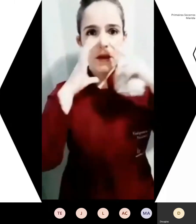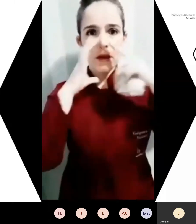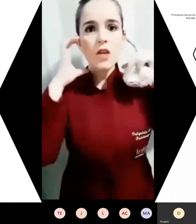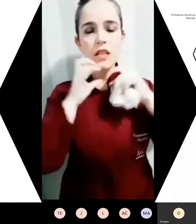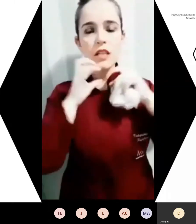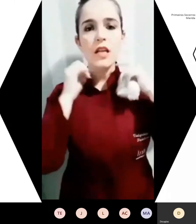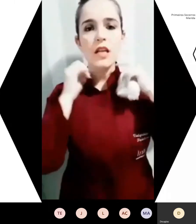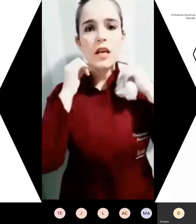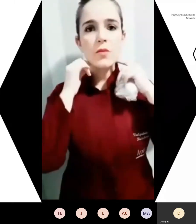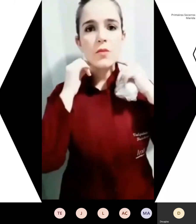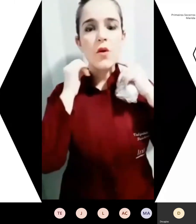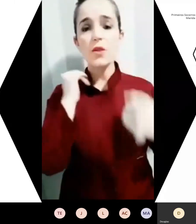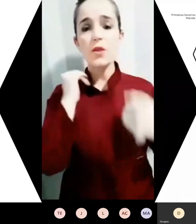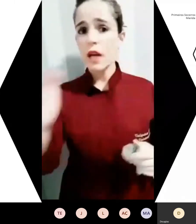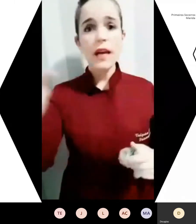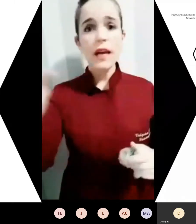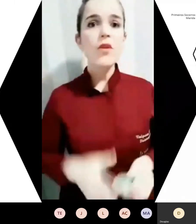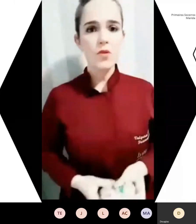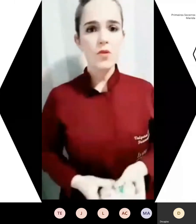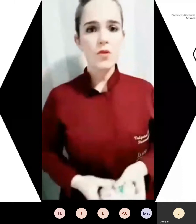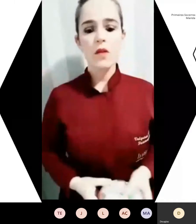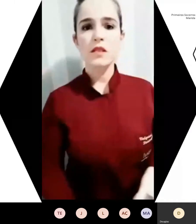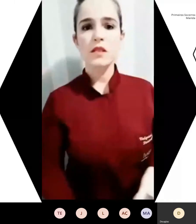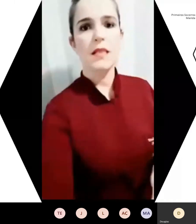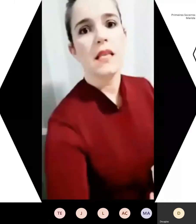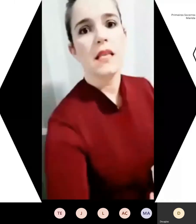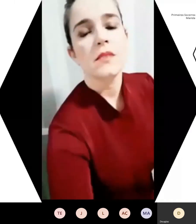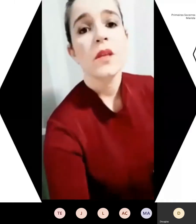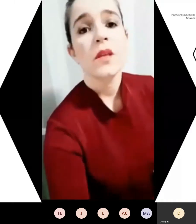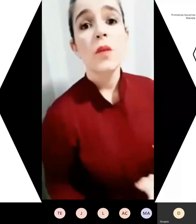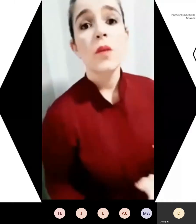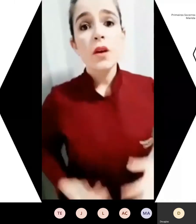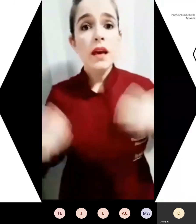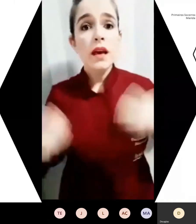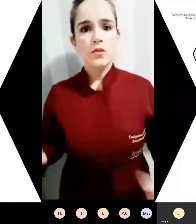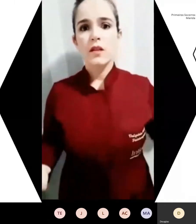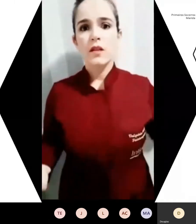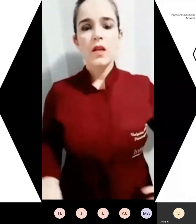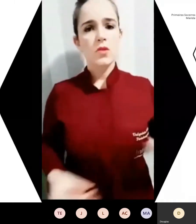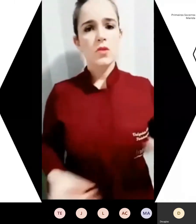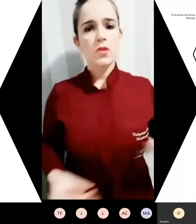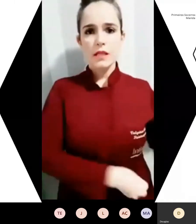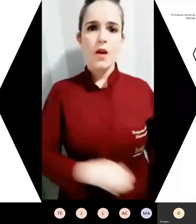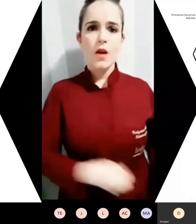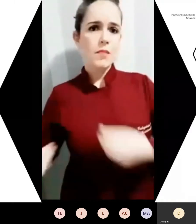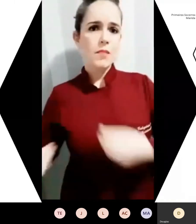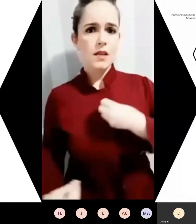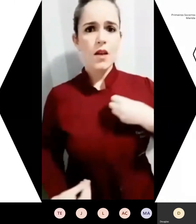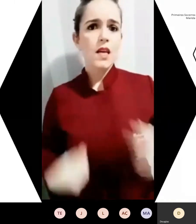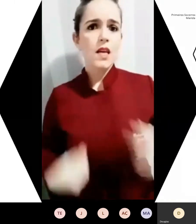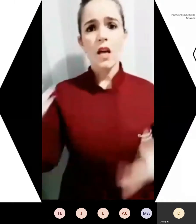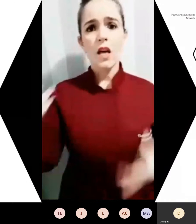máscara limpa, ajustar ela direito no meu rosto e vou continuar os meus afazeres. Por que eu estou falando isso? Troca essa